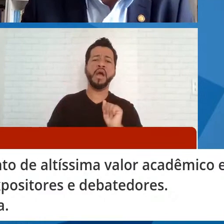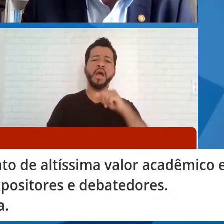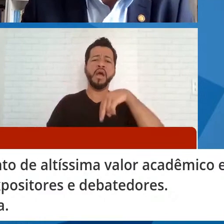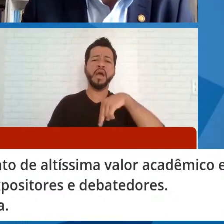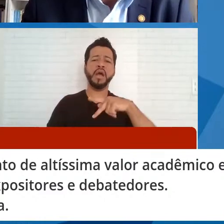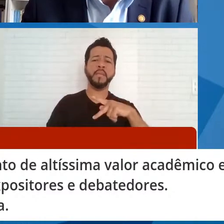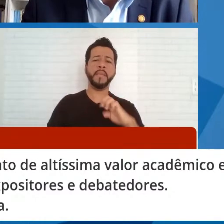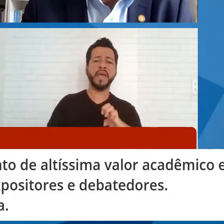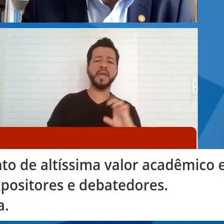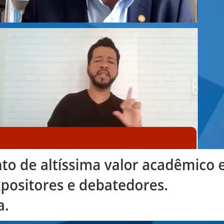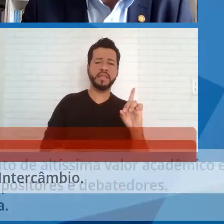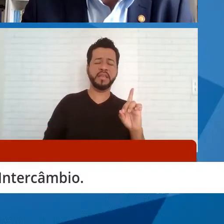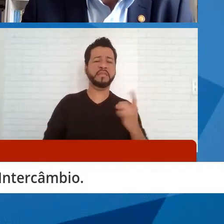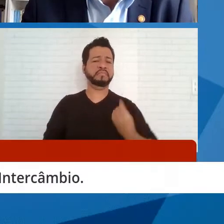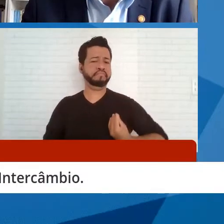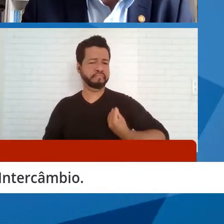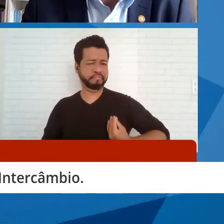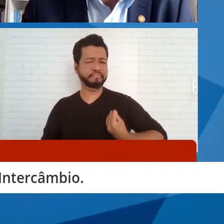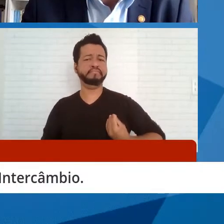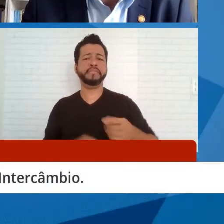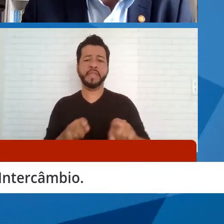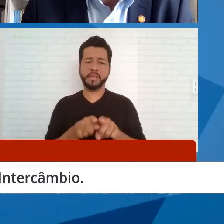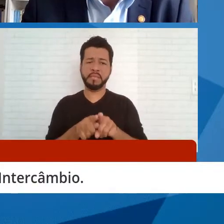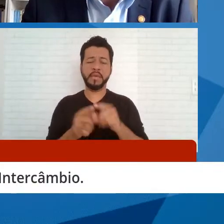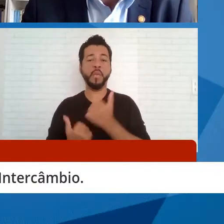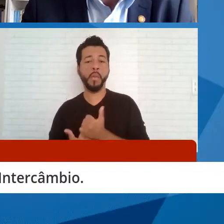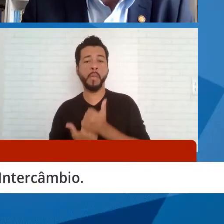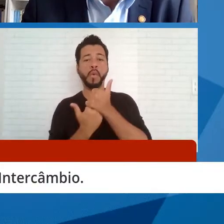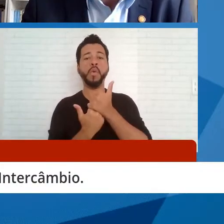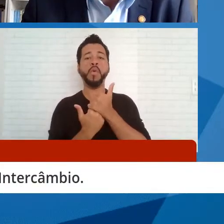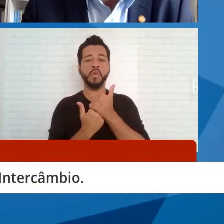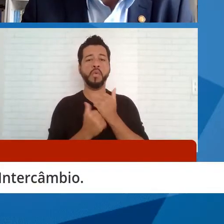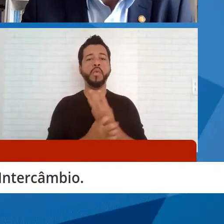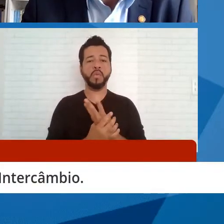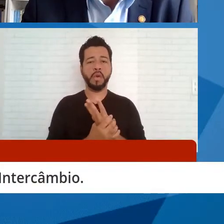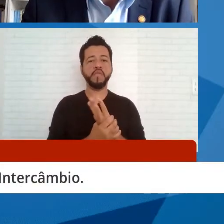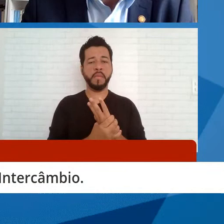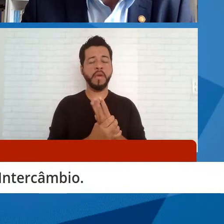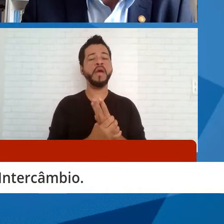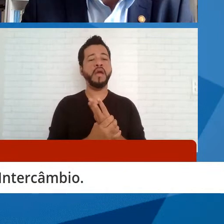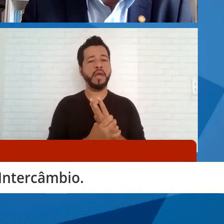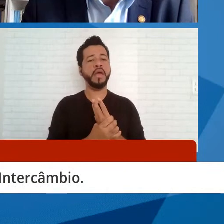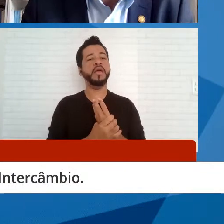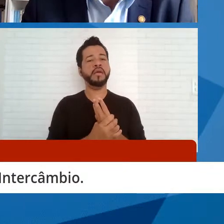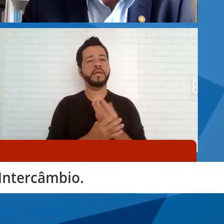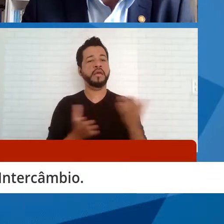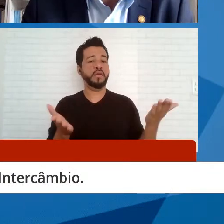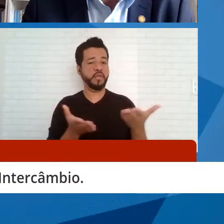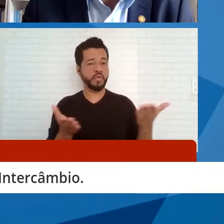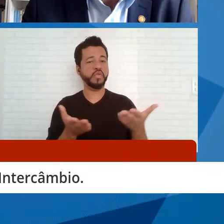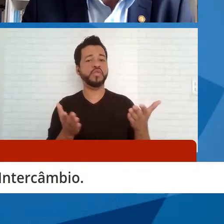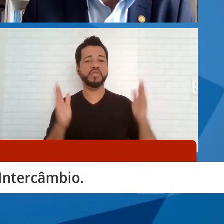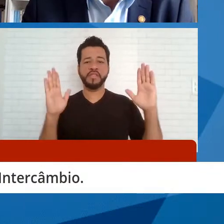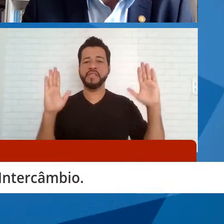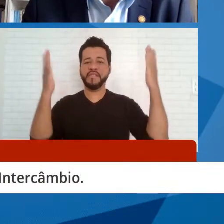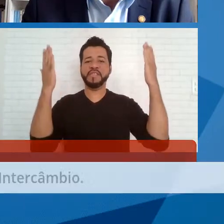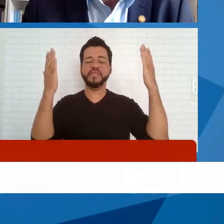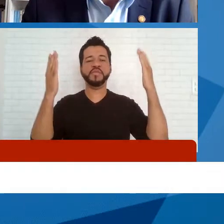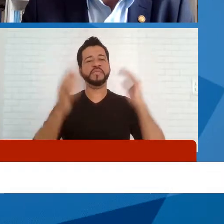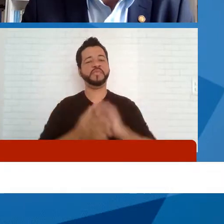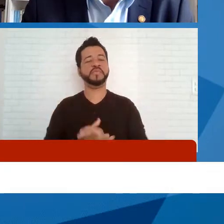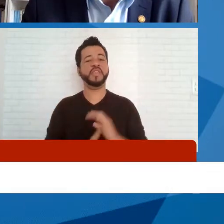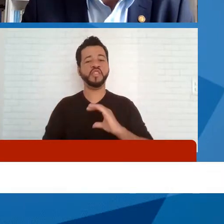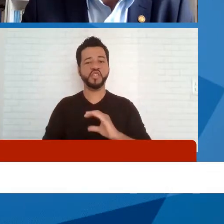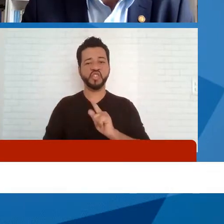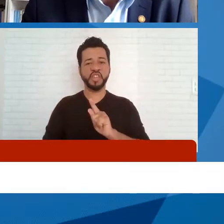a sua presença e também o apoio da UFPE no desenvolvimento das atividades de intercâmbio do GT5. Eu já vou